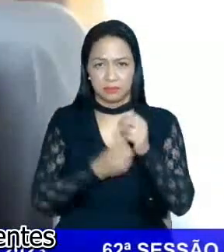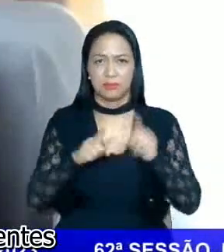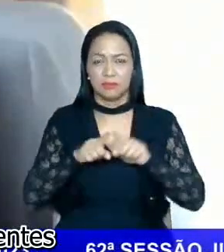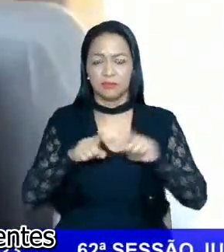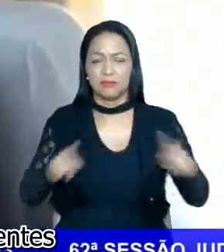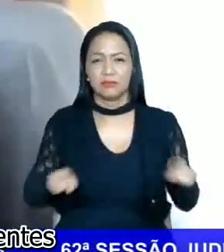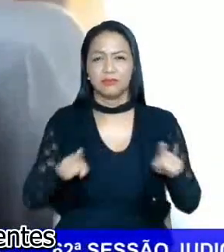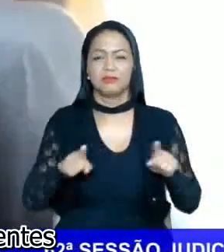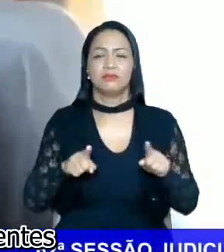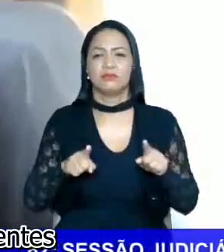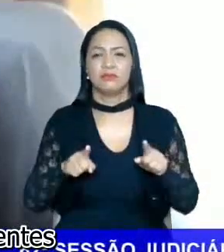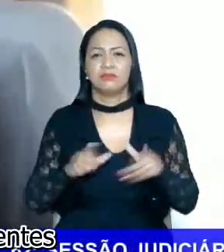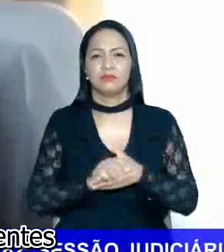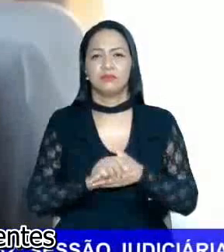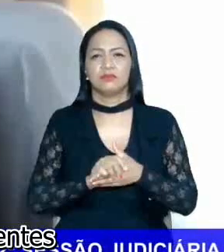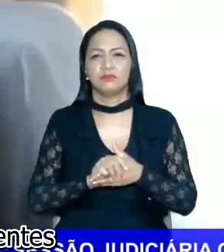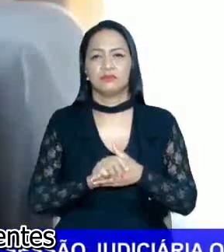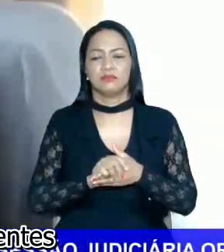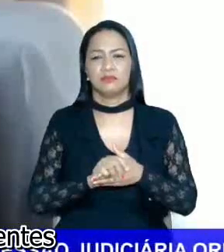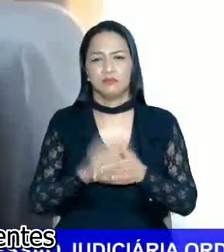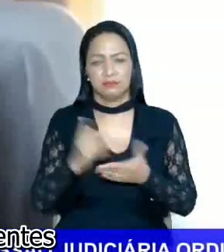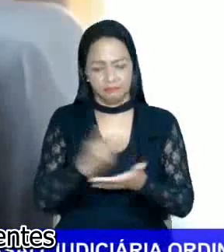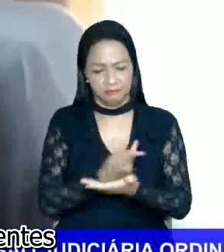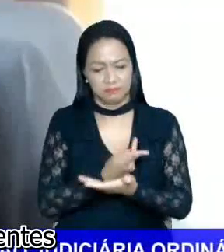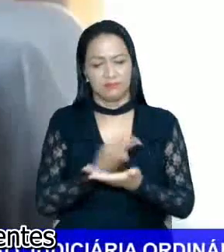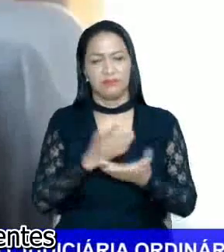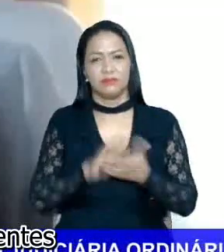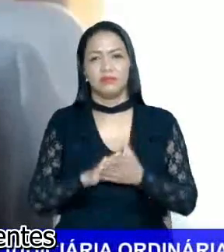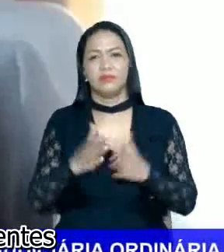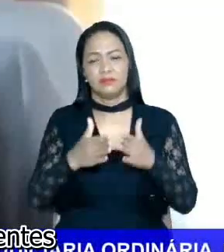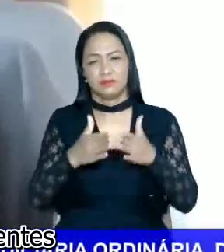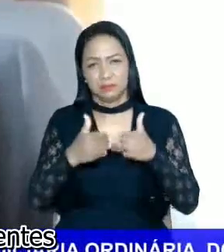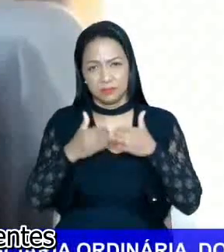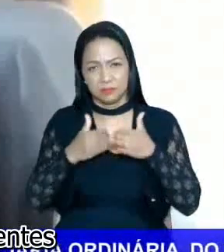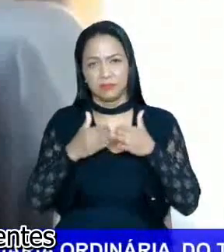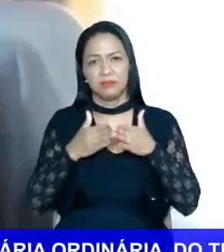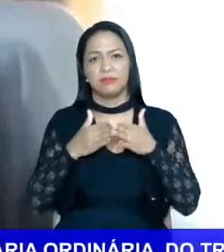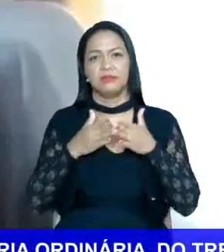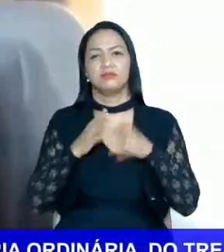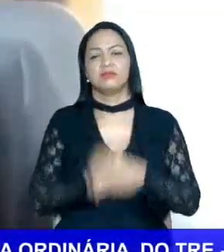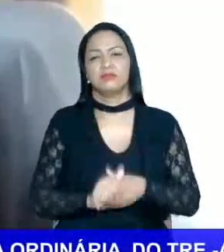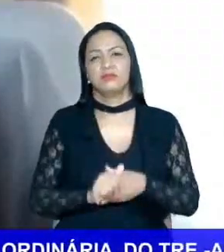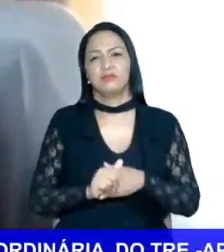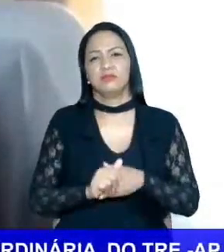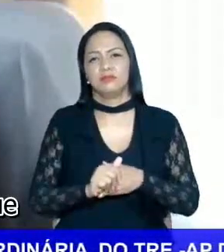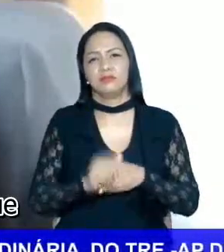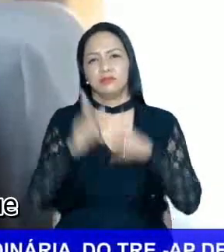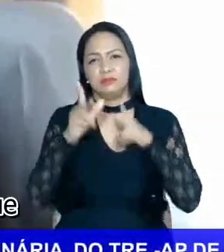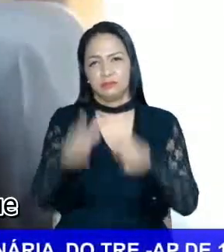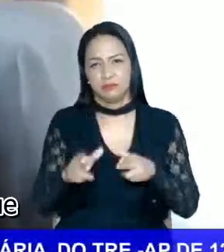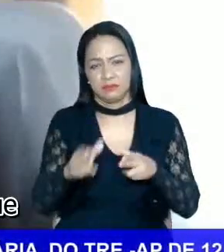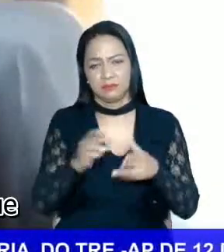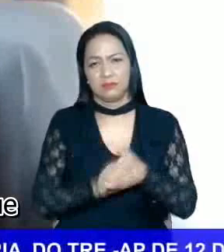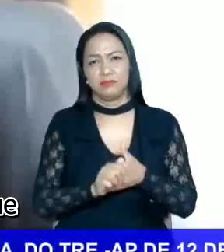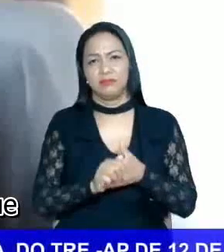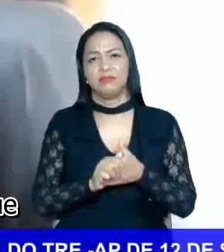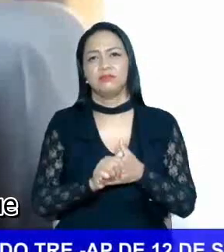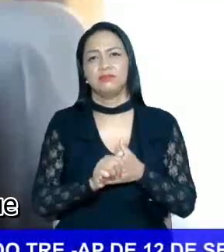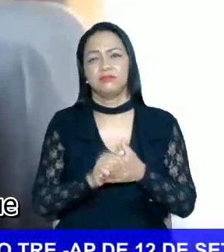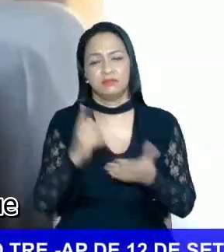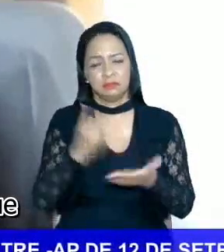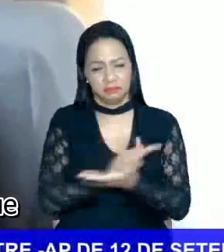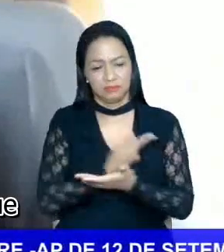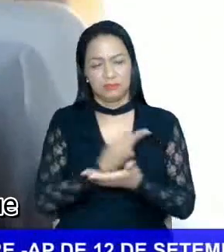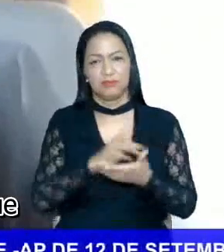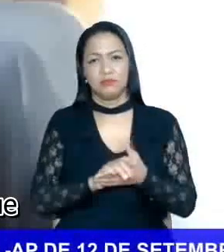que situações de peticionamentos incidentes dentro de feitos e que acabam